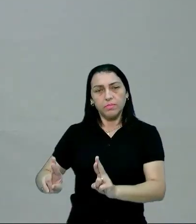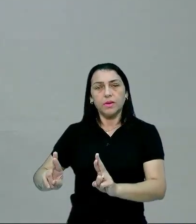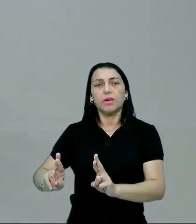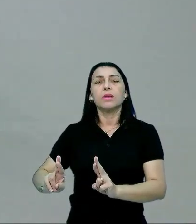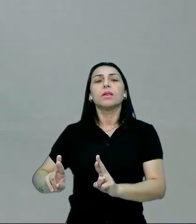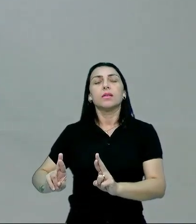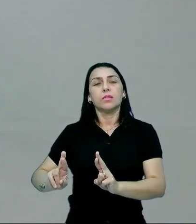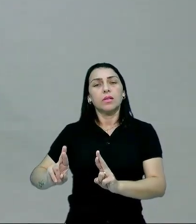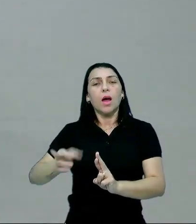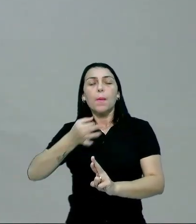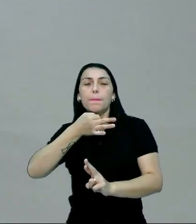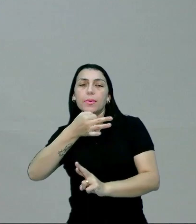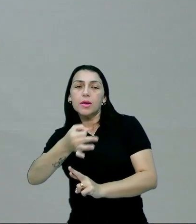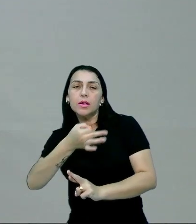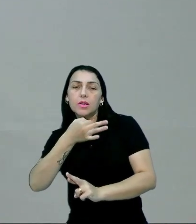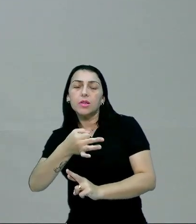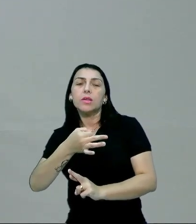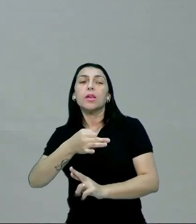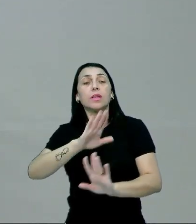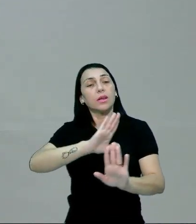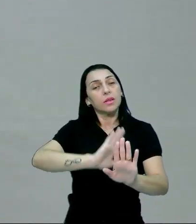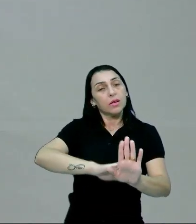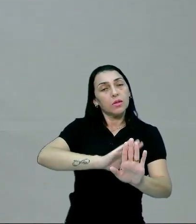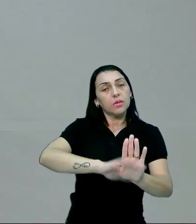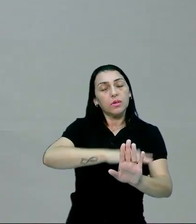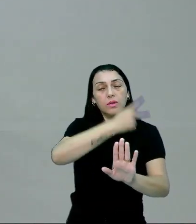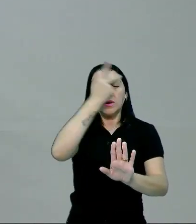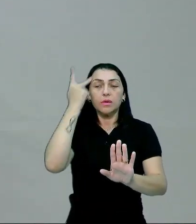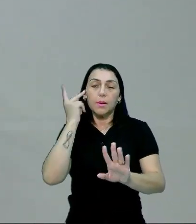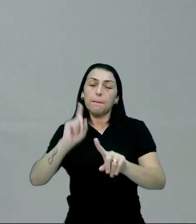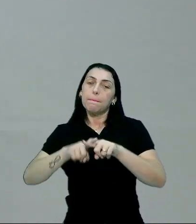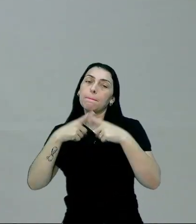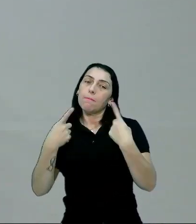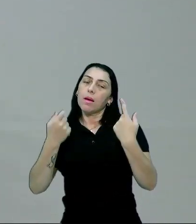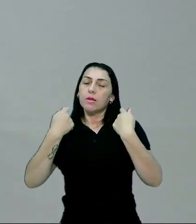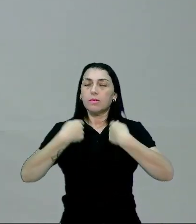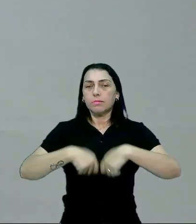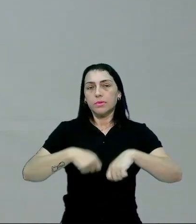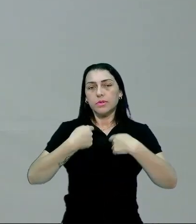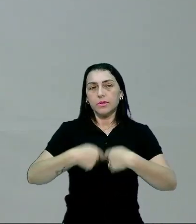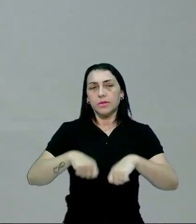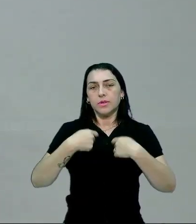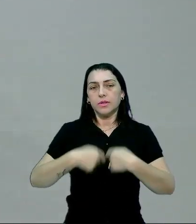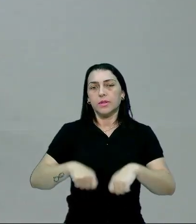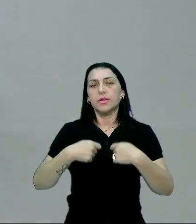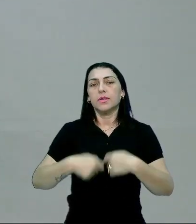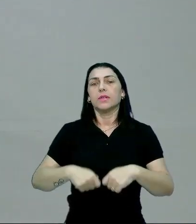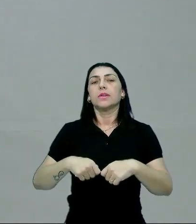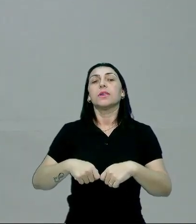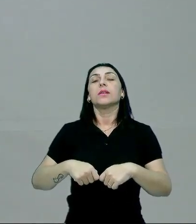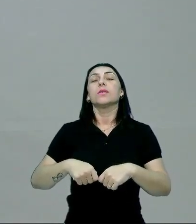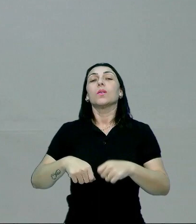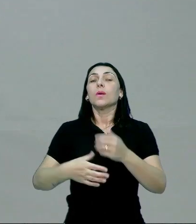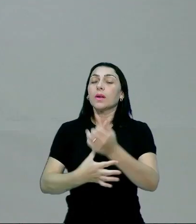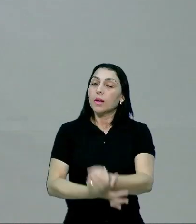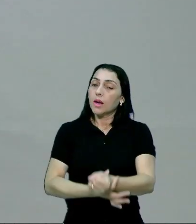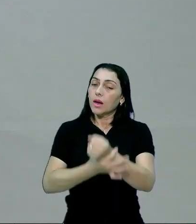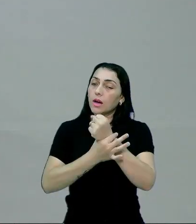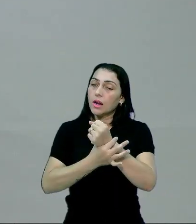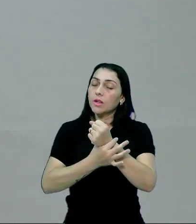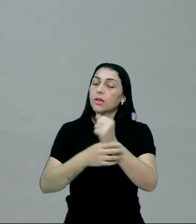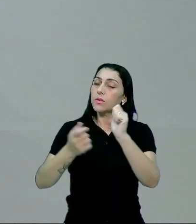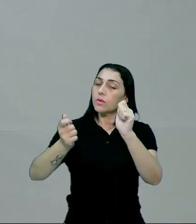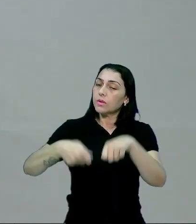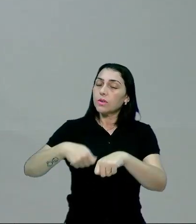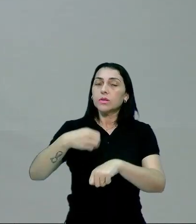às convicções, às ideologias. Mas é necessário cumprir com os direitos e garantir as